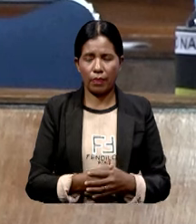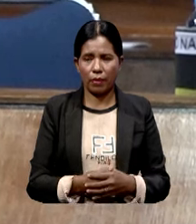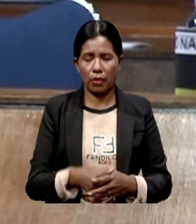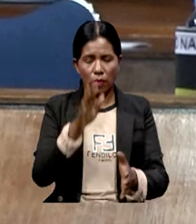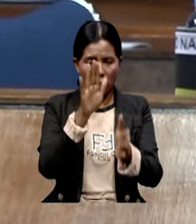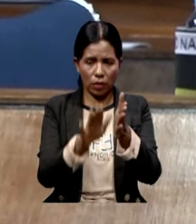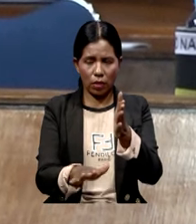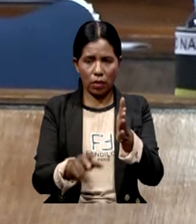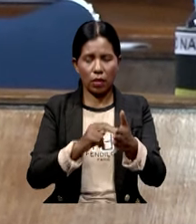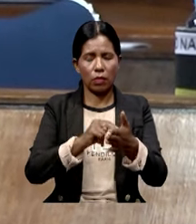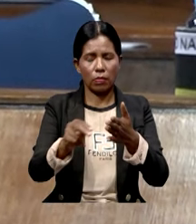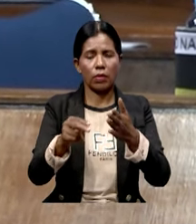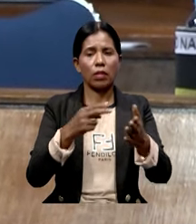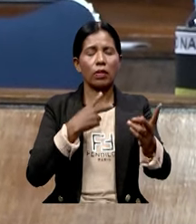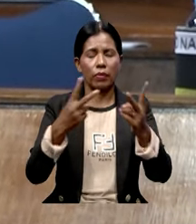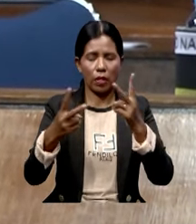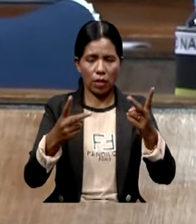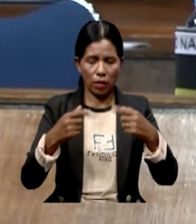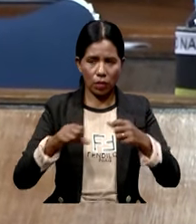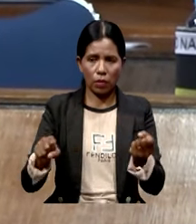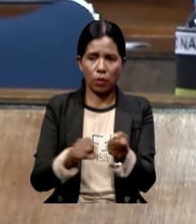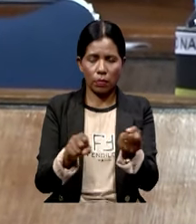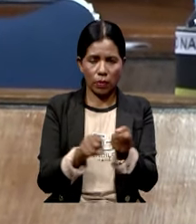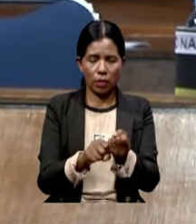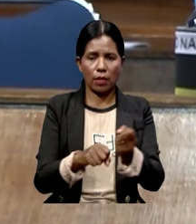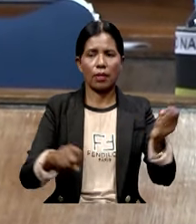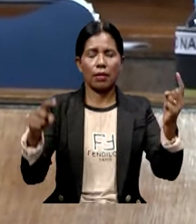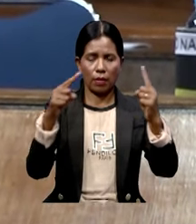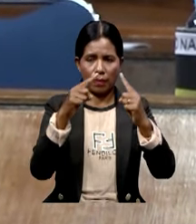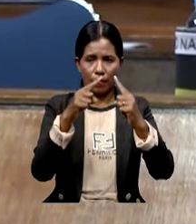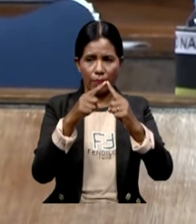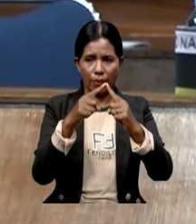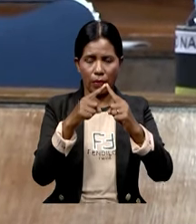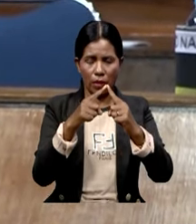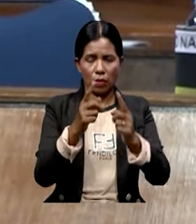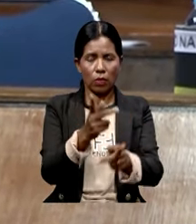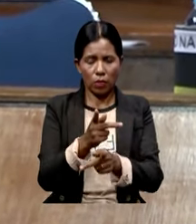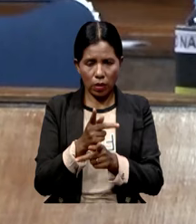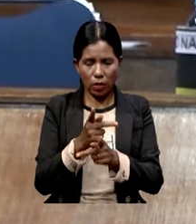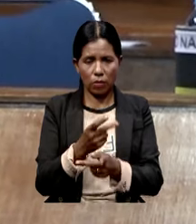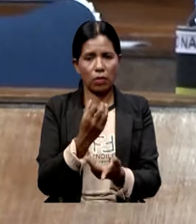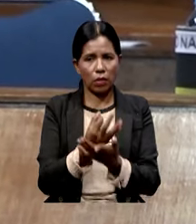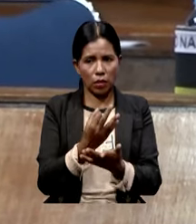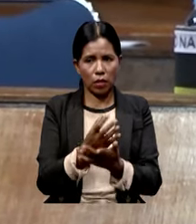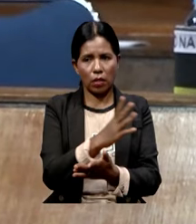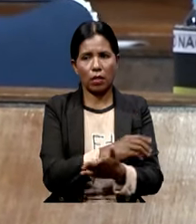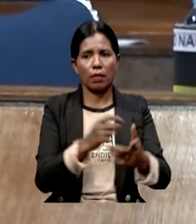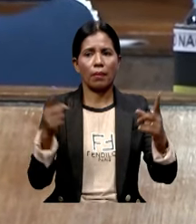reduz o número de viagens e a tu contribuímos para ba copansa e a tu batei